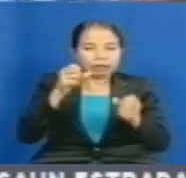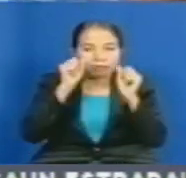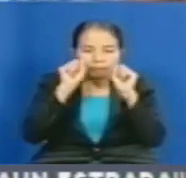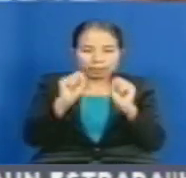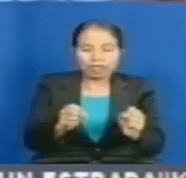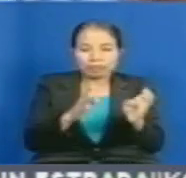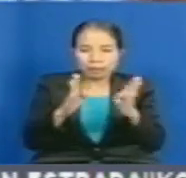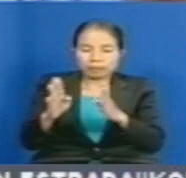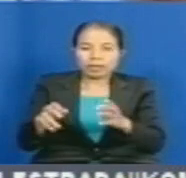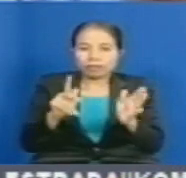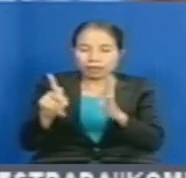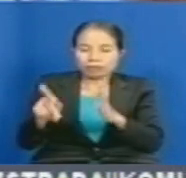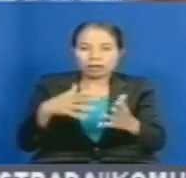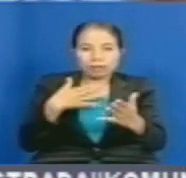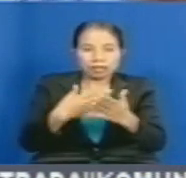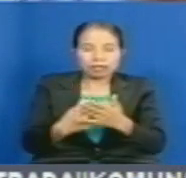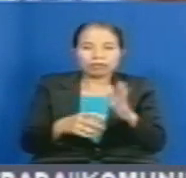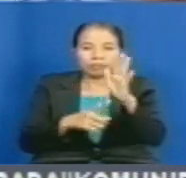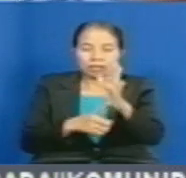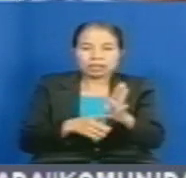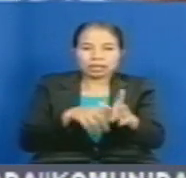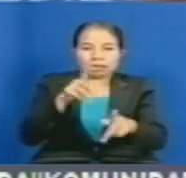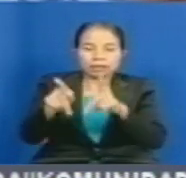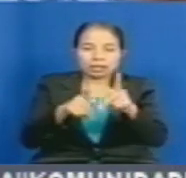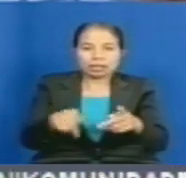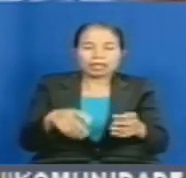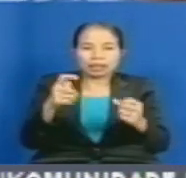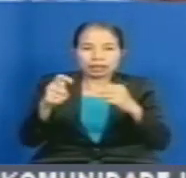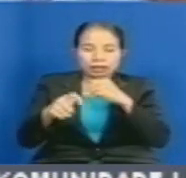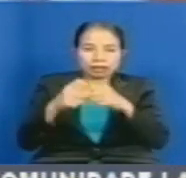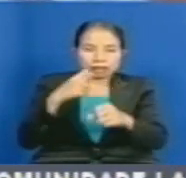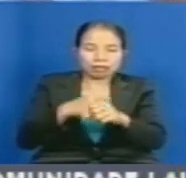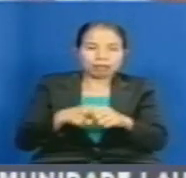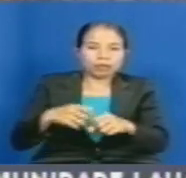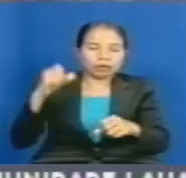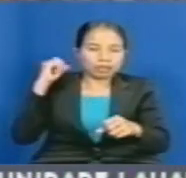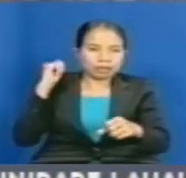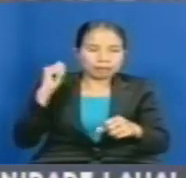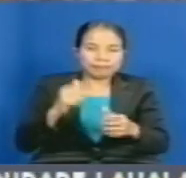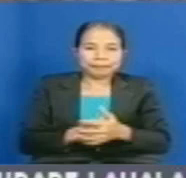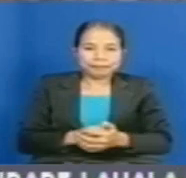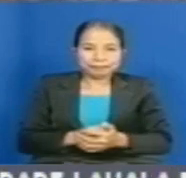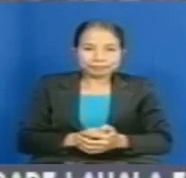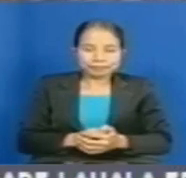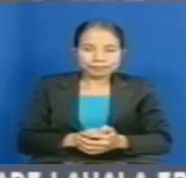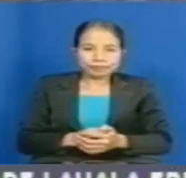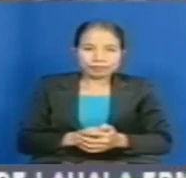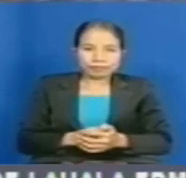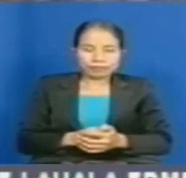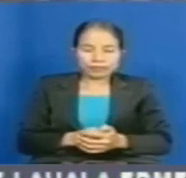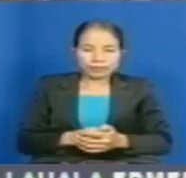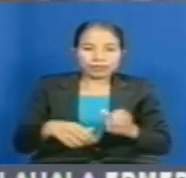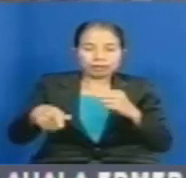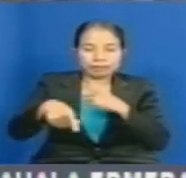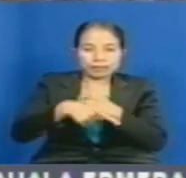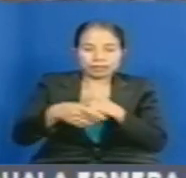dia, onde apresenta bai eleitor sira e a priuro campanha no evita insulto. Registro partido critério Sira Ihana, também